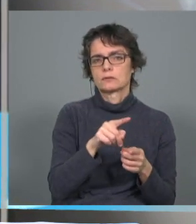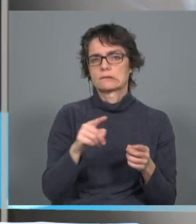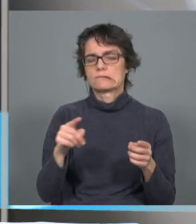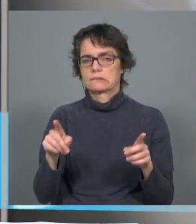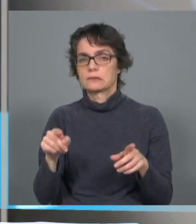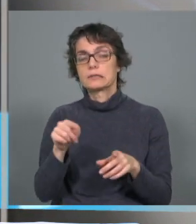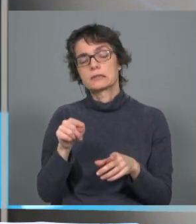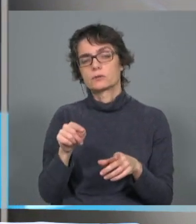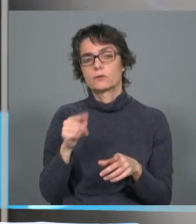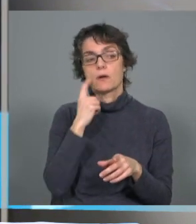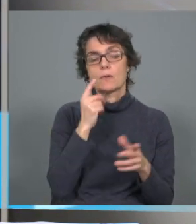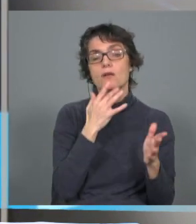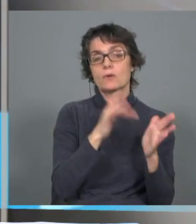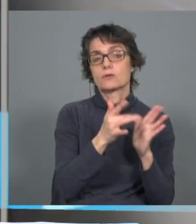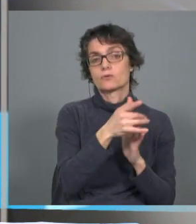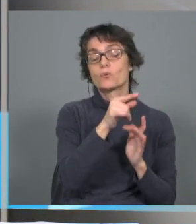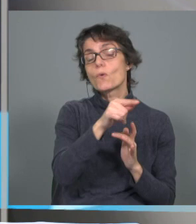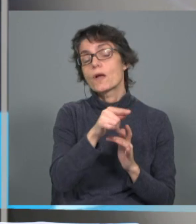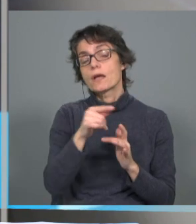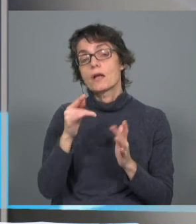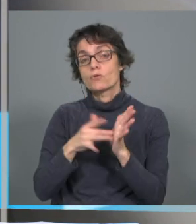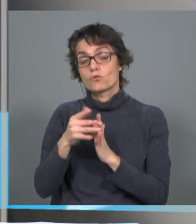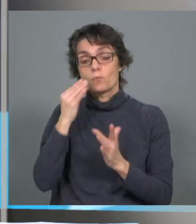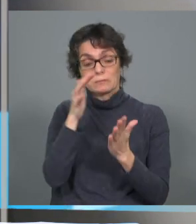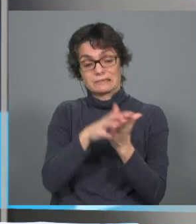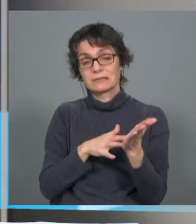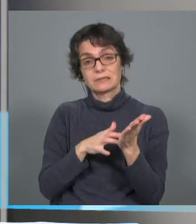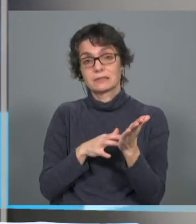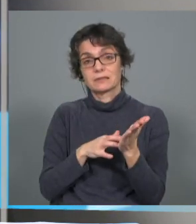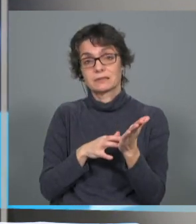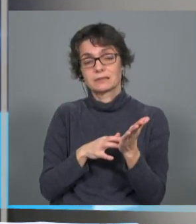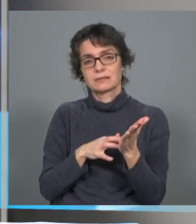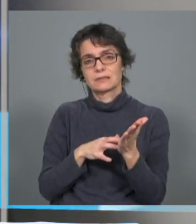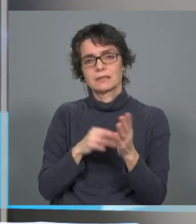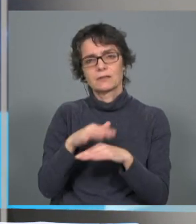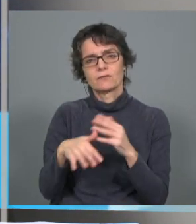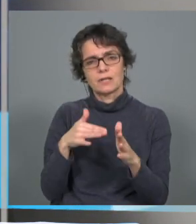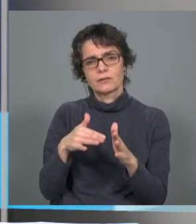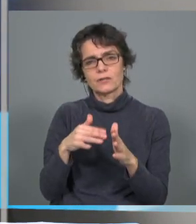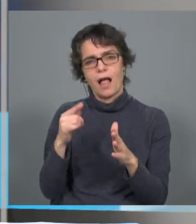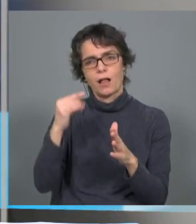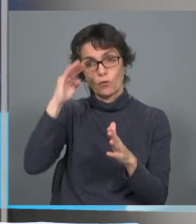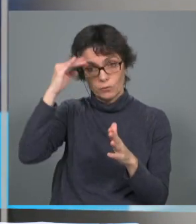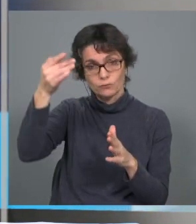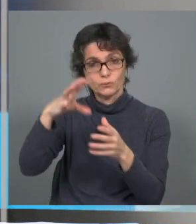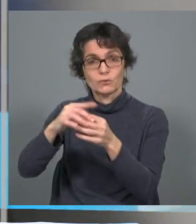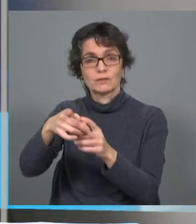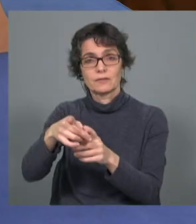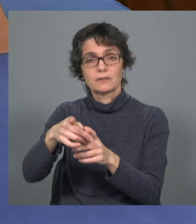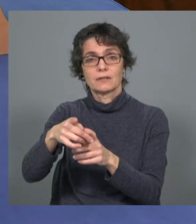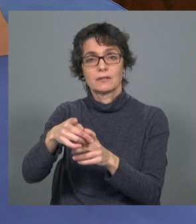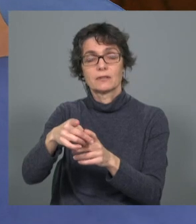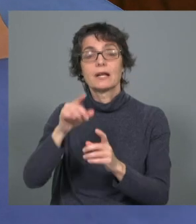preceitos da sua fé, da sua prática, da sua religião, e pela Páscoa sobe a Jerusalém.